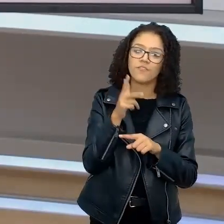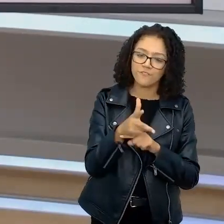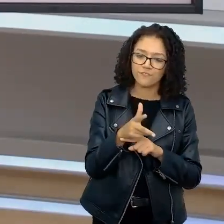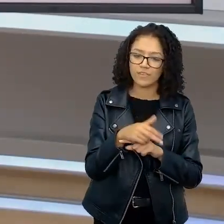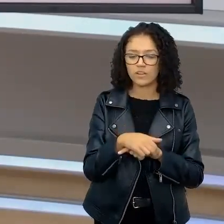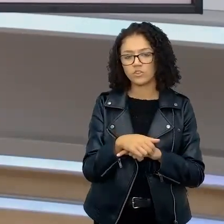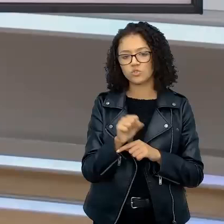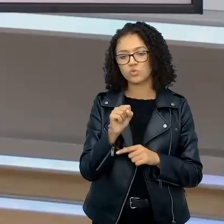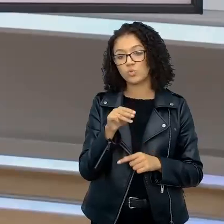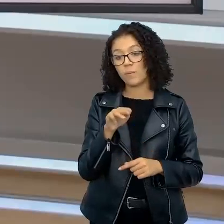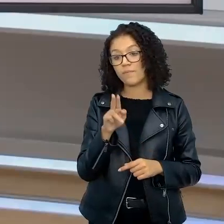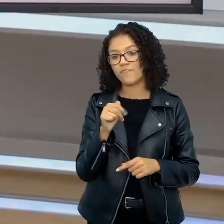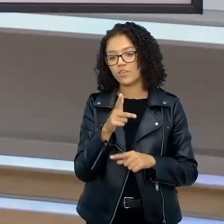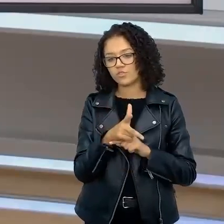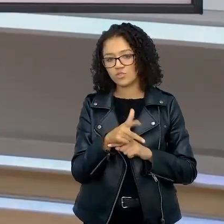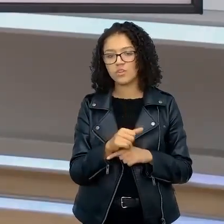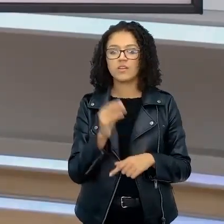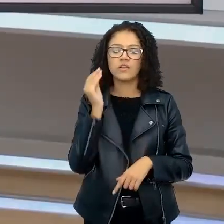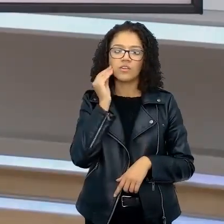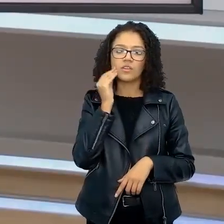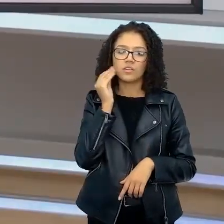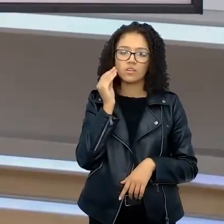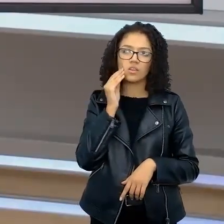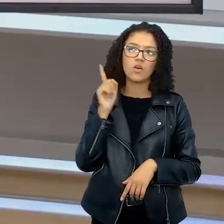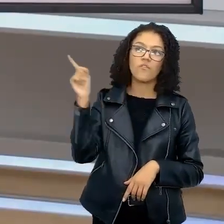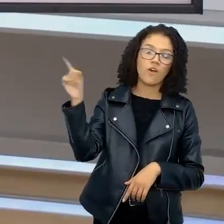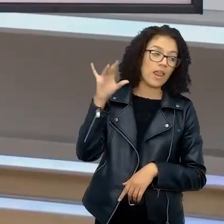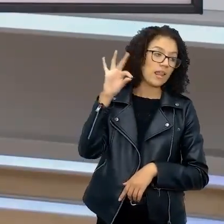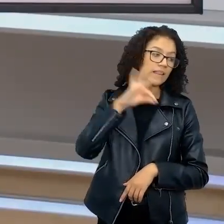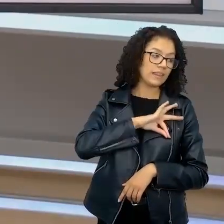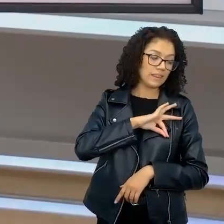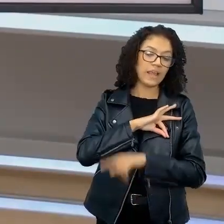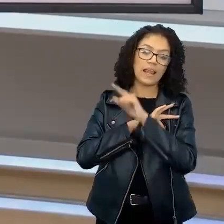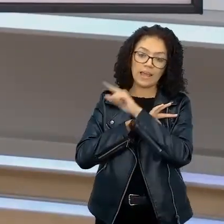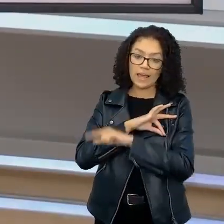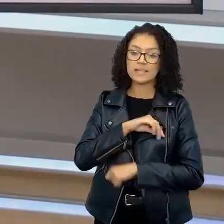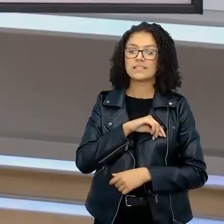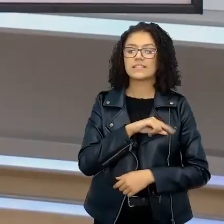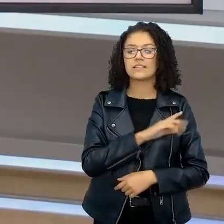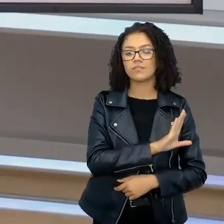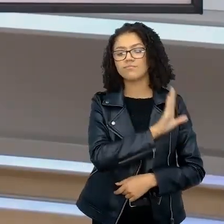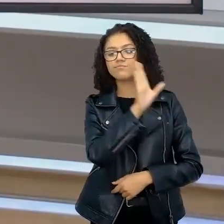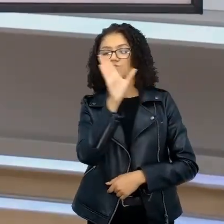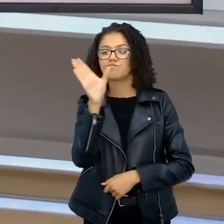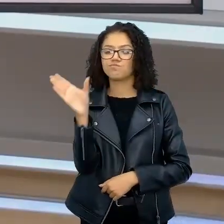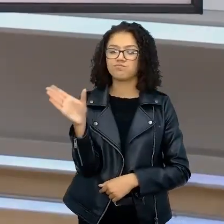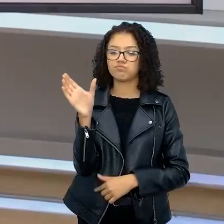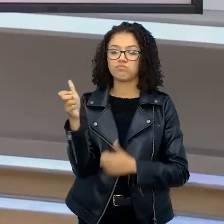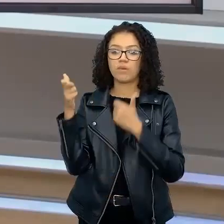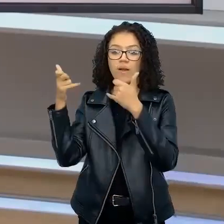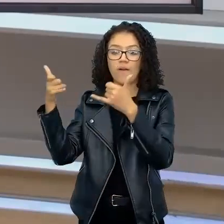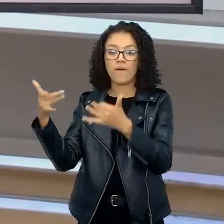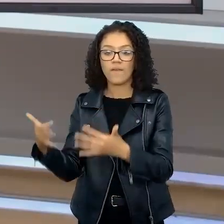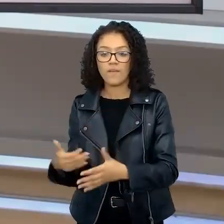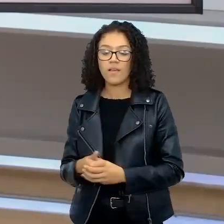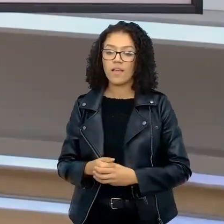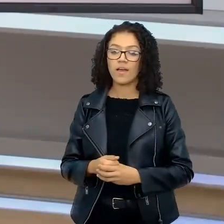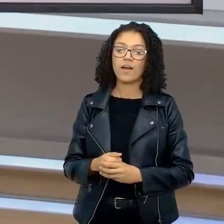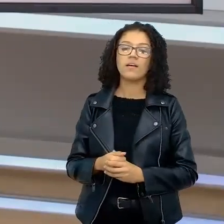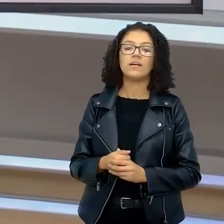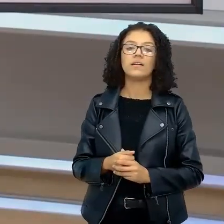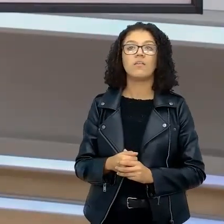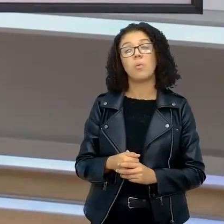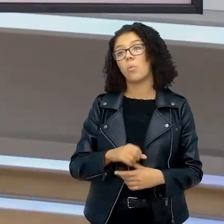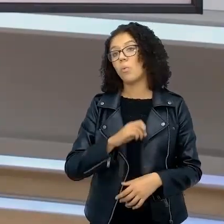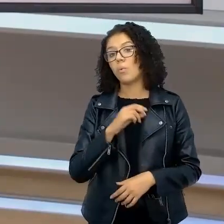rede, vou encaminhar esse relato para a delegacia para que ela não seja ouvida na delegacia, vou encaminhar o relato para